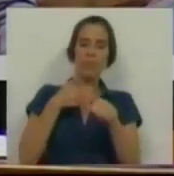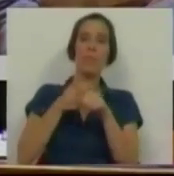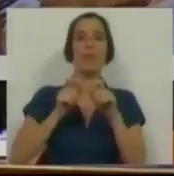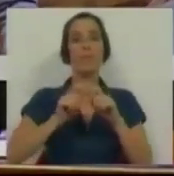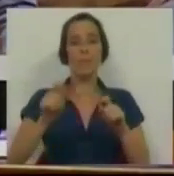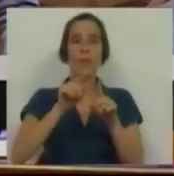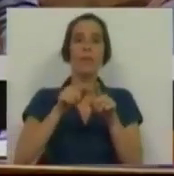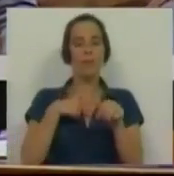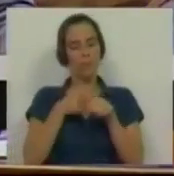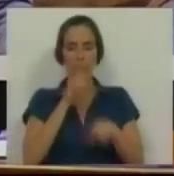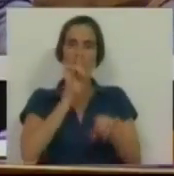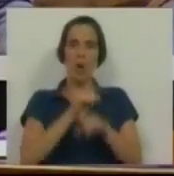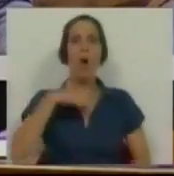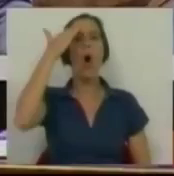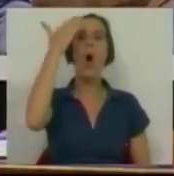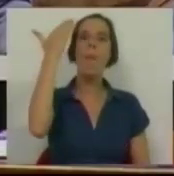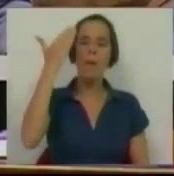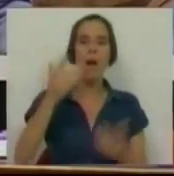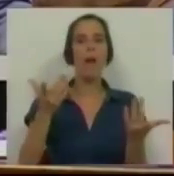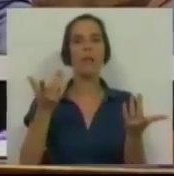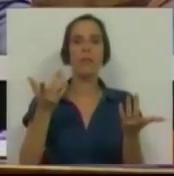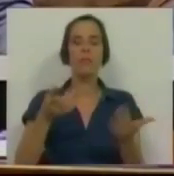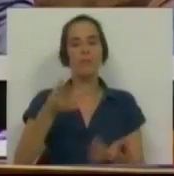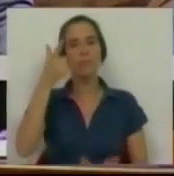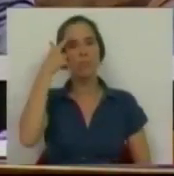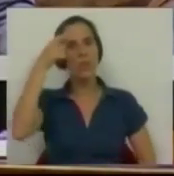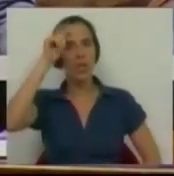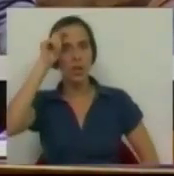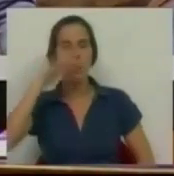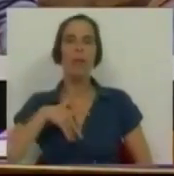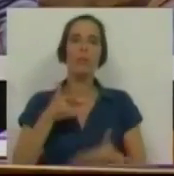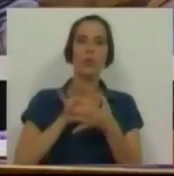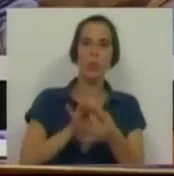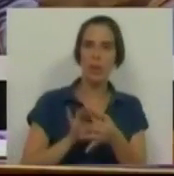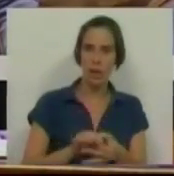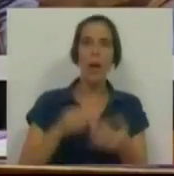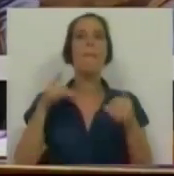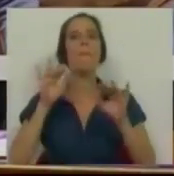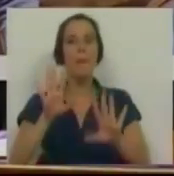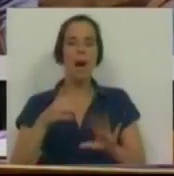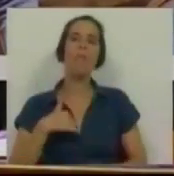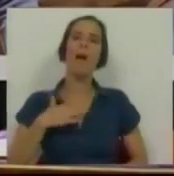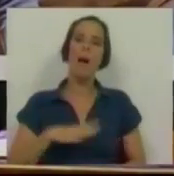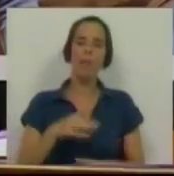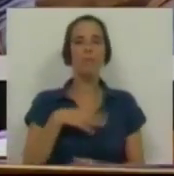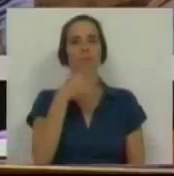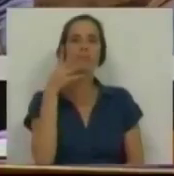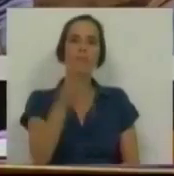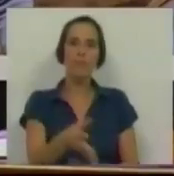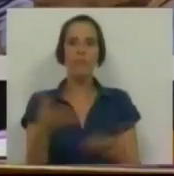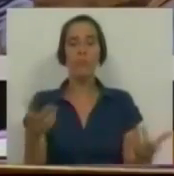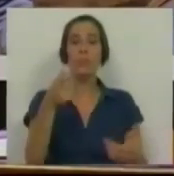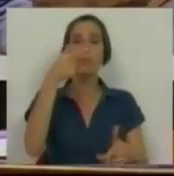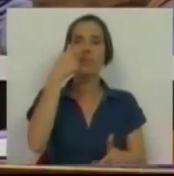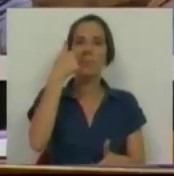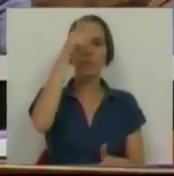acompanhamos esta homenagem com toda a solidariedade e respeito, mas gostaria também de deixar uma palavra